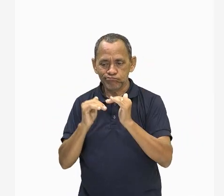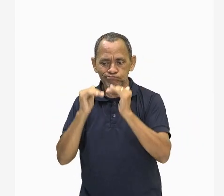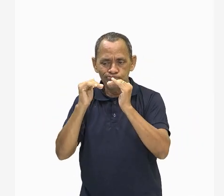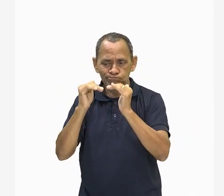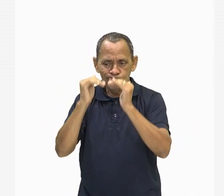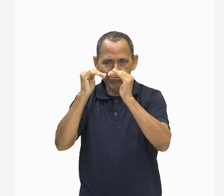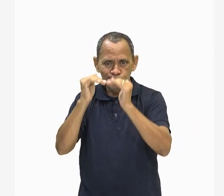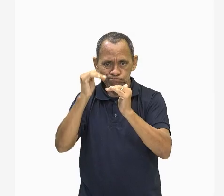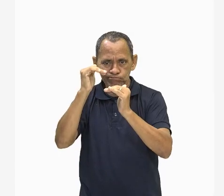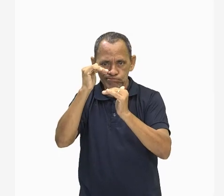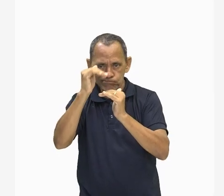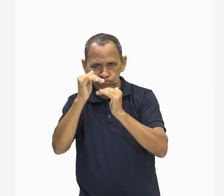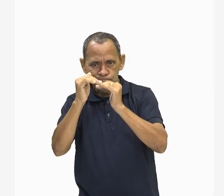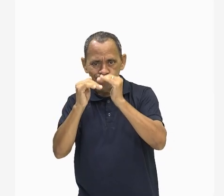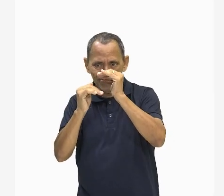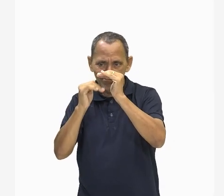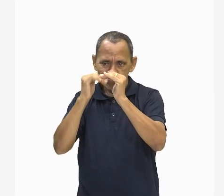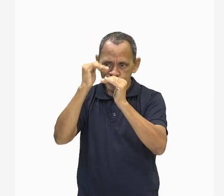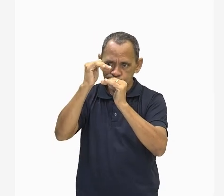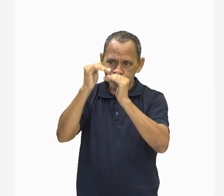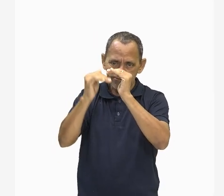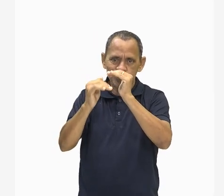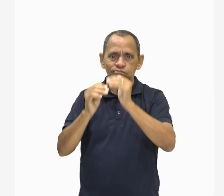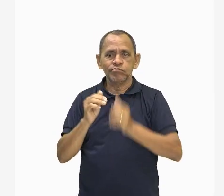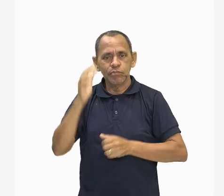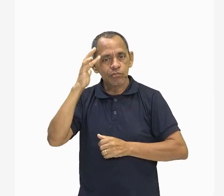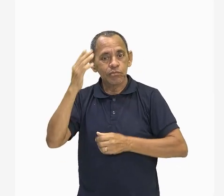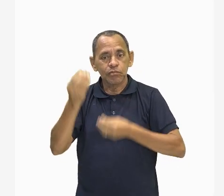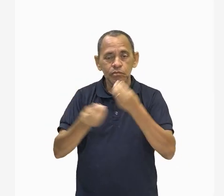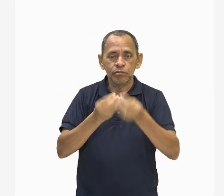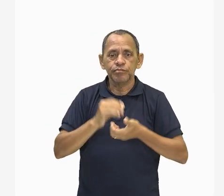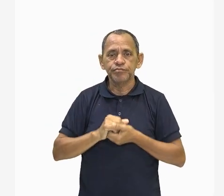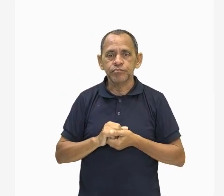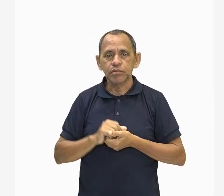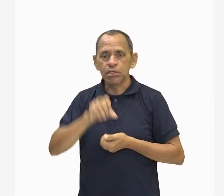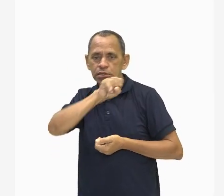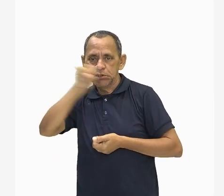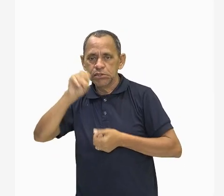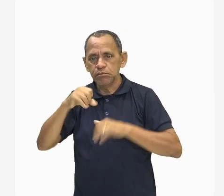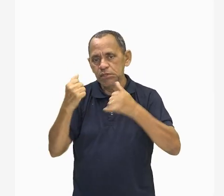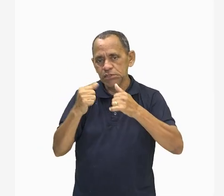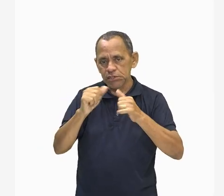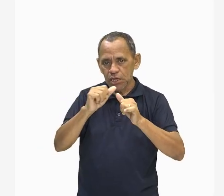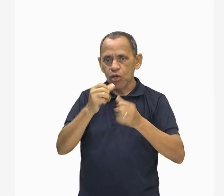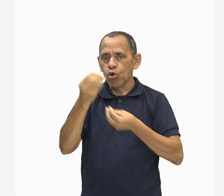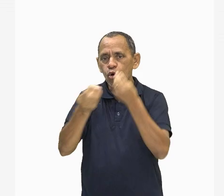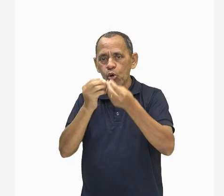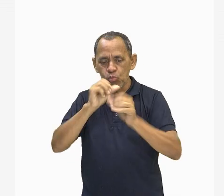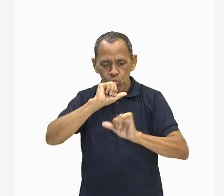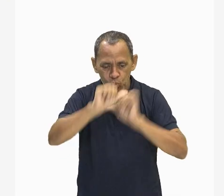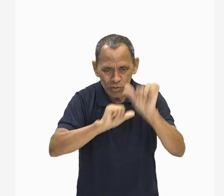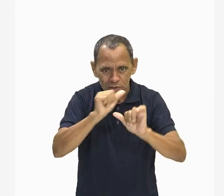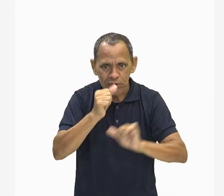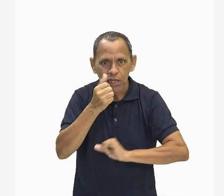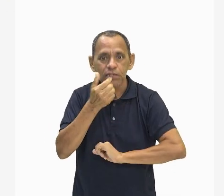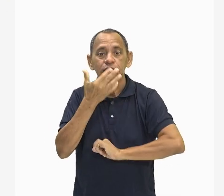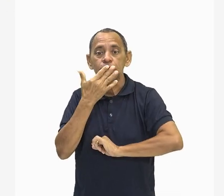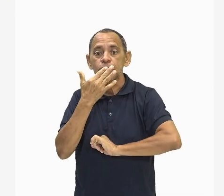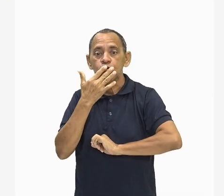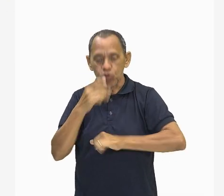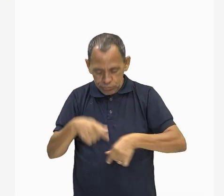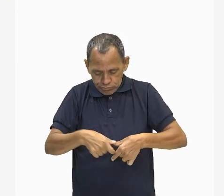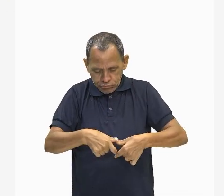graduação do karatê. O que acontece? Para você mudar de faixa, mudar da cor de faixa,